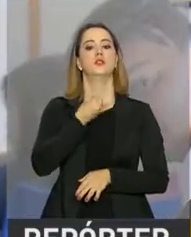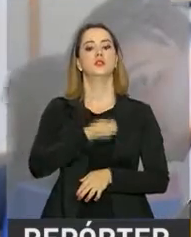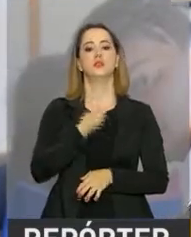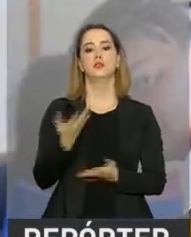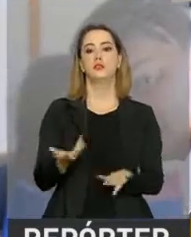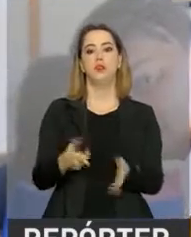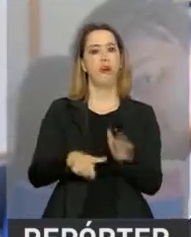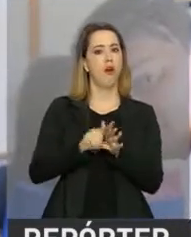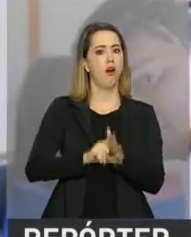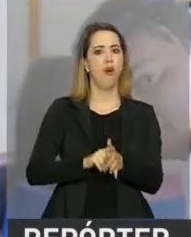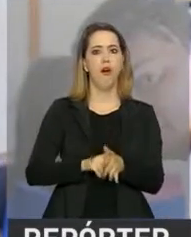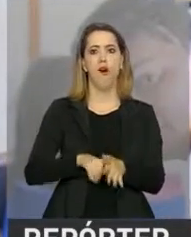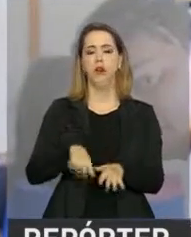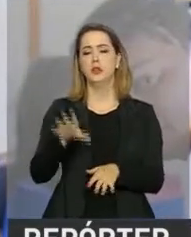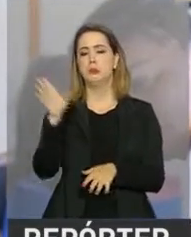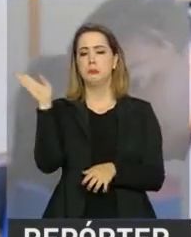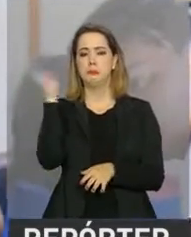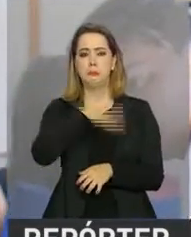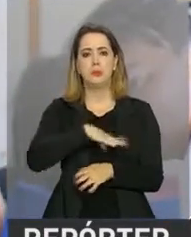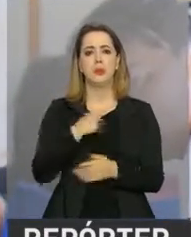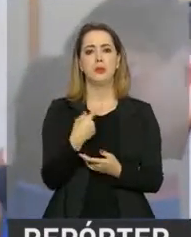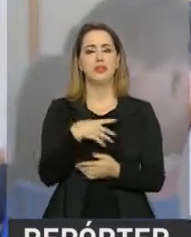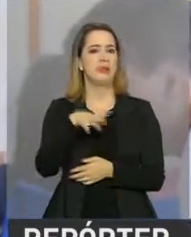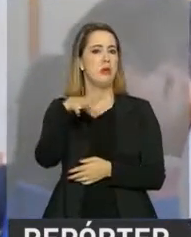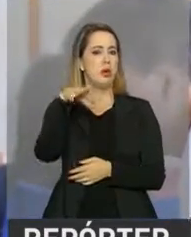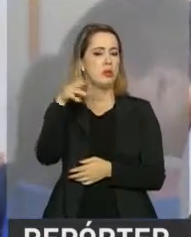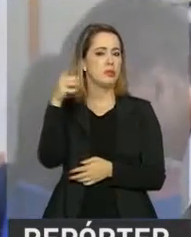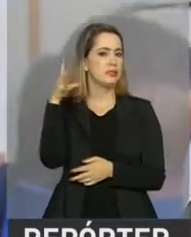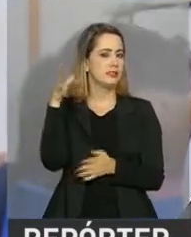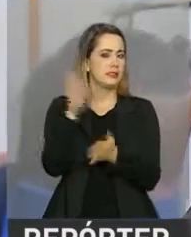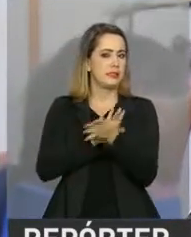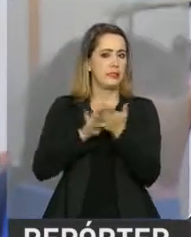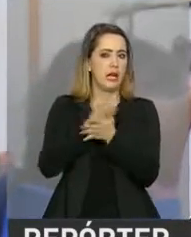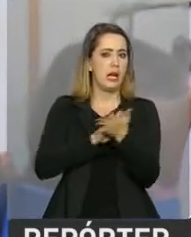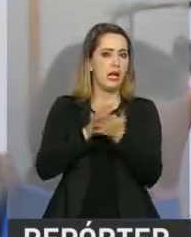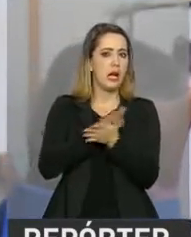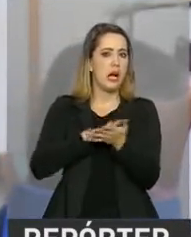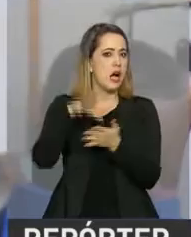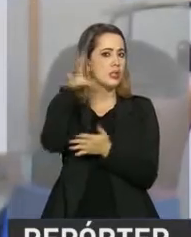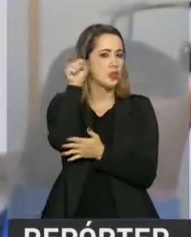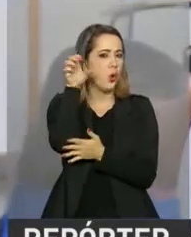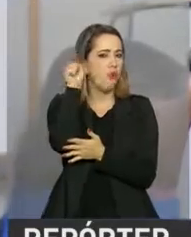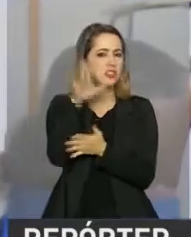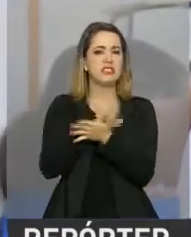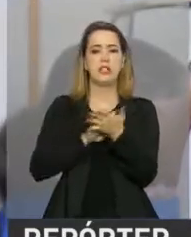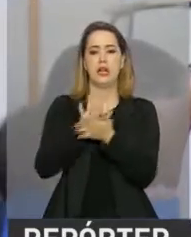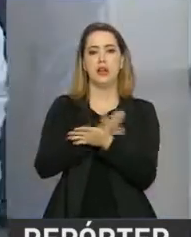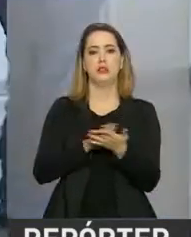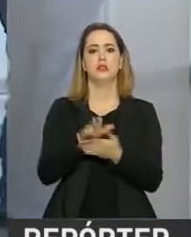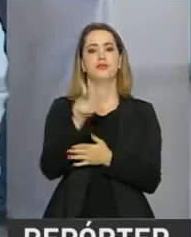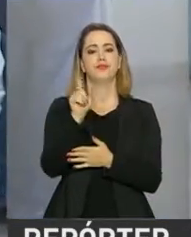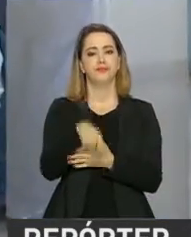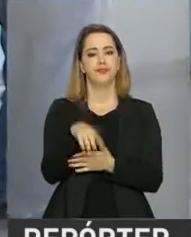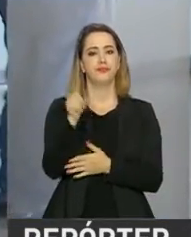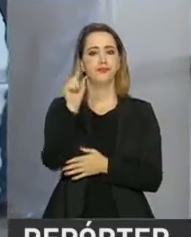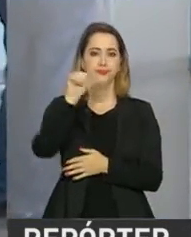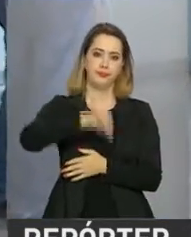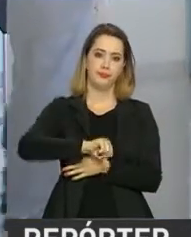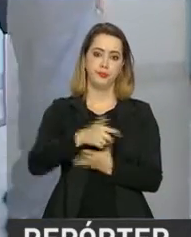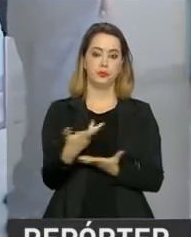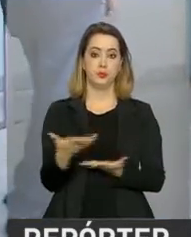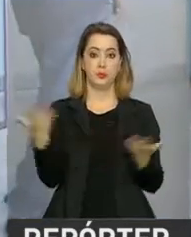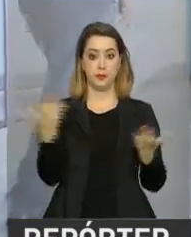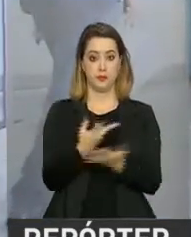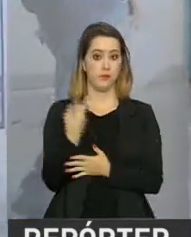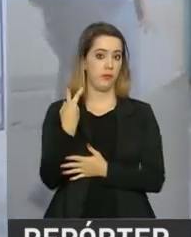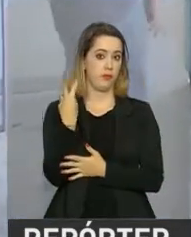Nossa, era horrível, horrível. Você não ouvir nada, não entender nada do que a pessoa fala. É horrível. A operação e agora